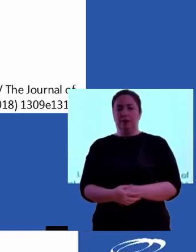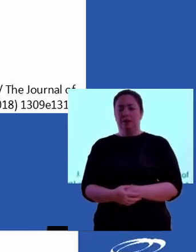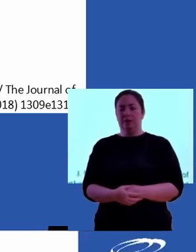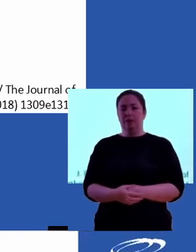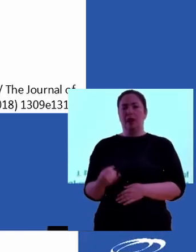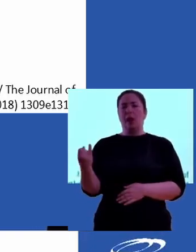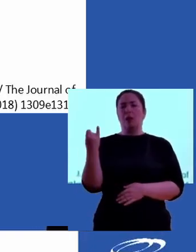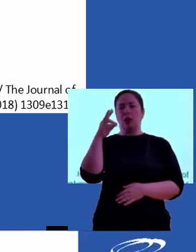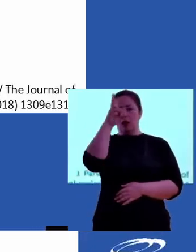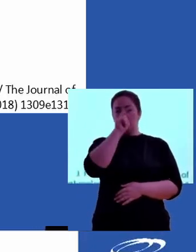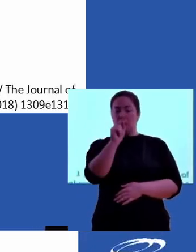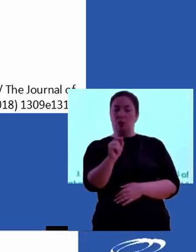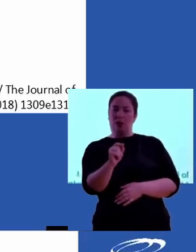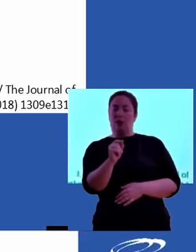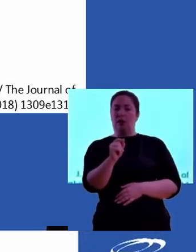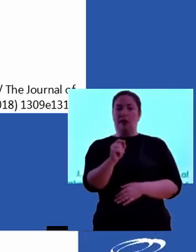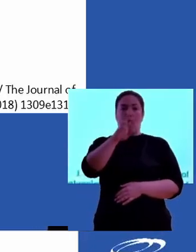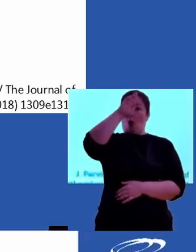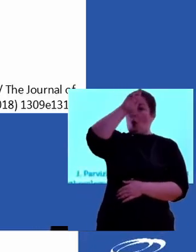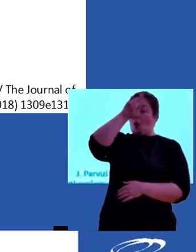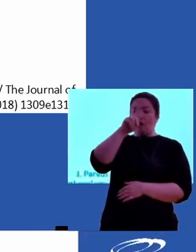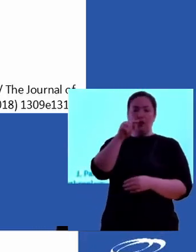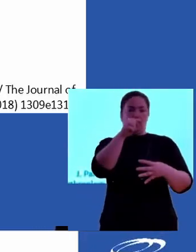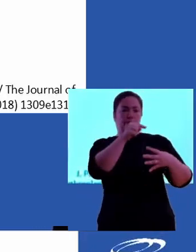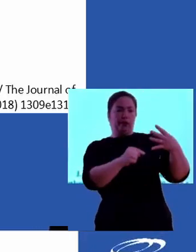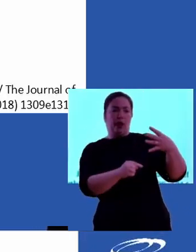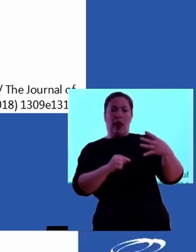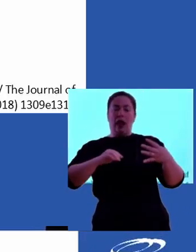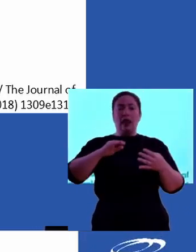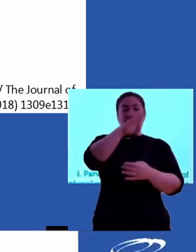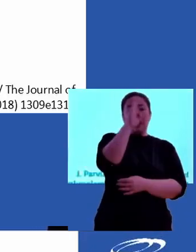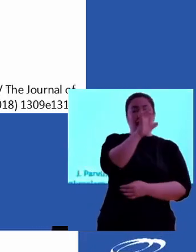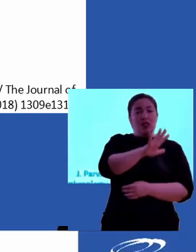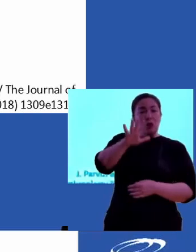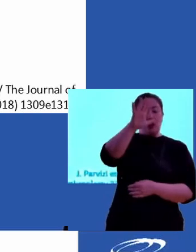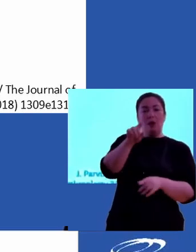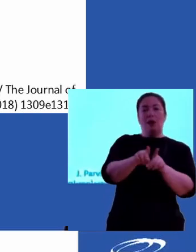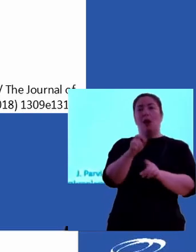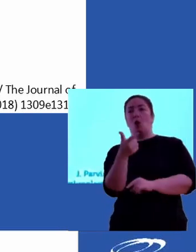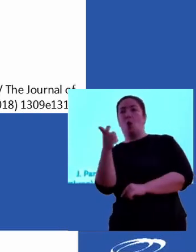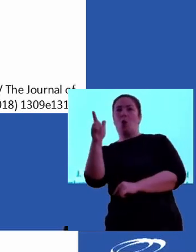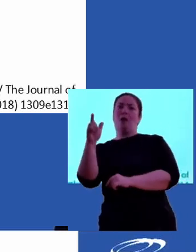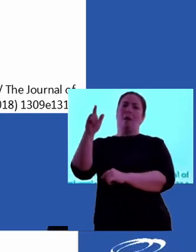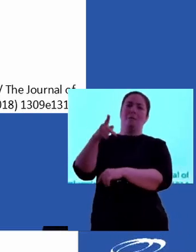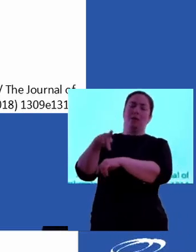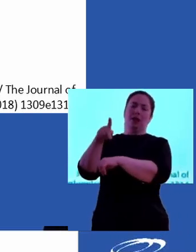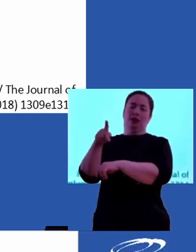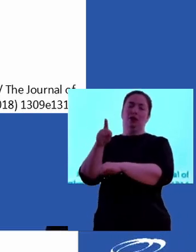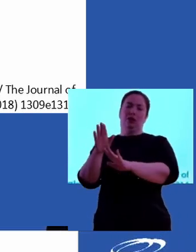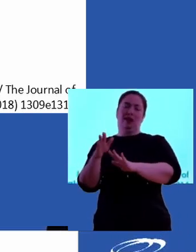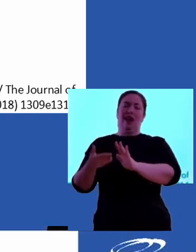Importante lembrar, é importante não confundir os critérios do Conselho Internacional com esses critérios desse artigo que foi publicado um pouco antes,